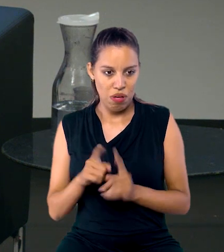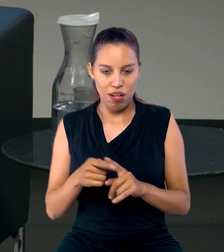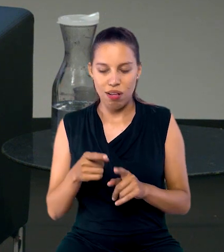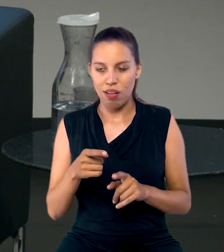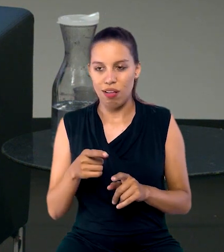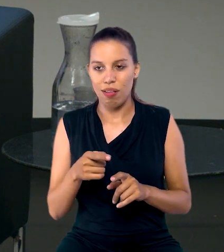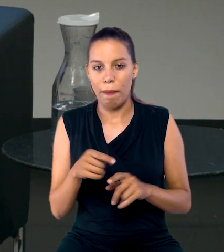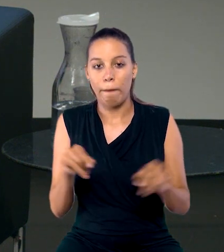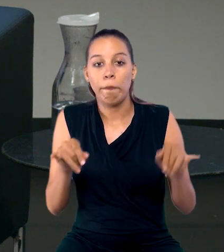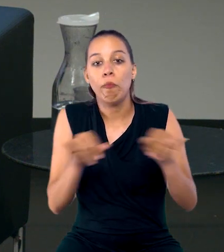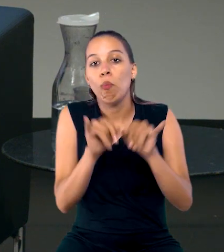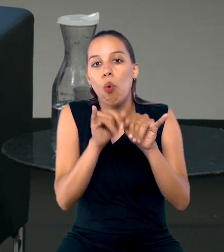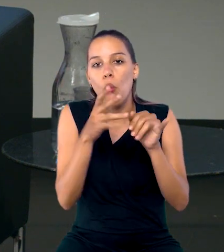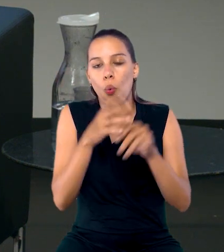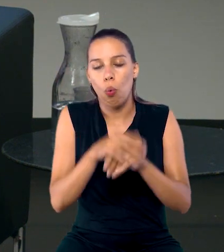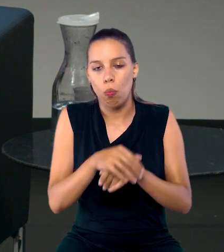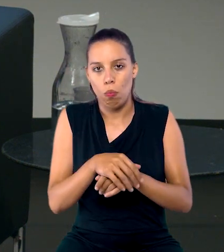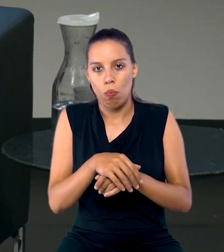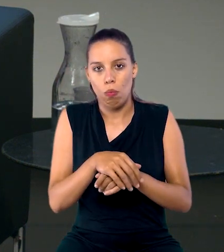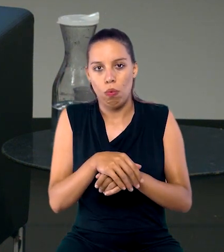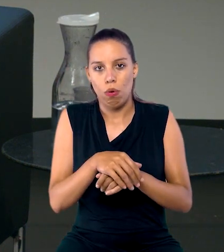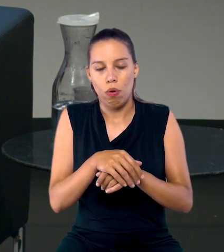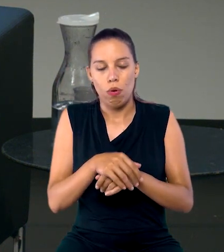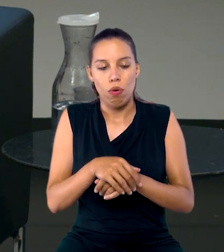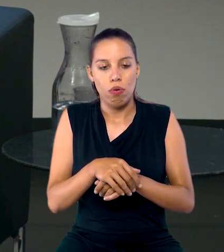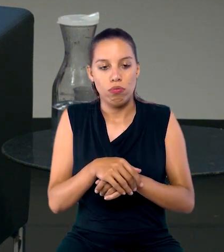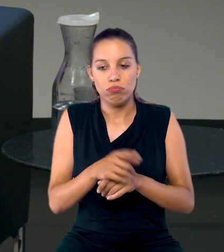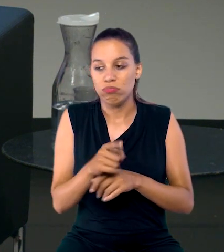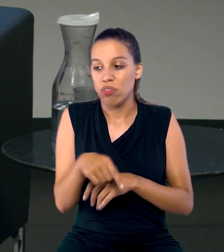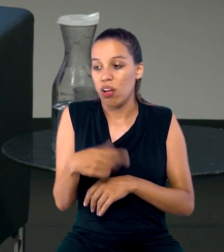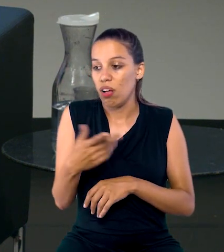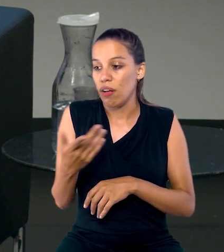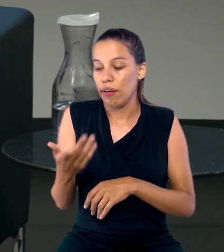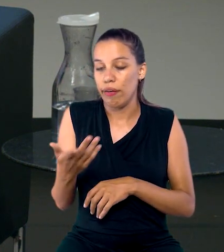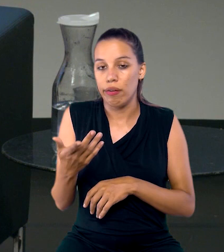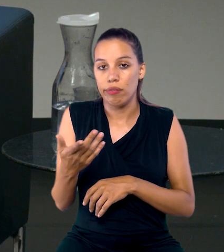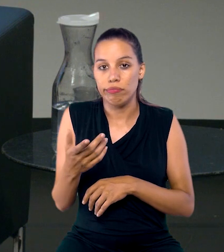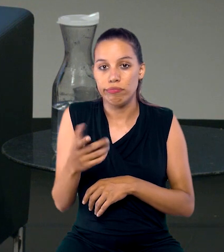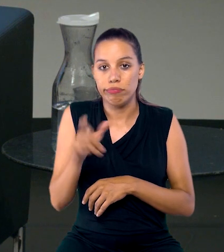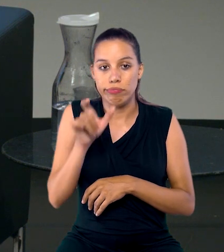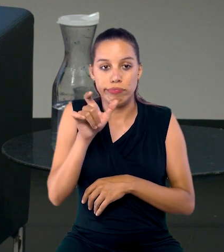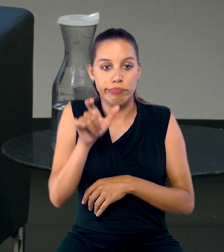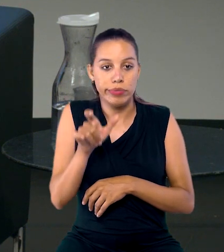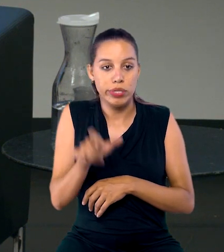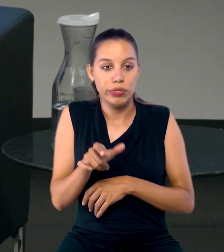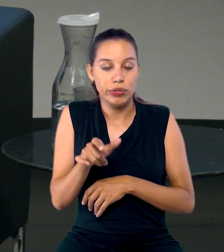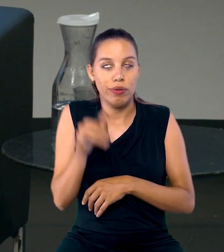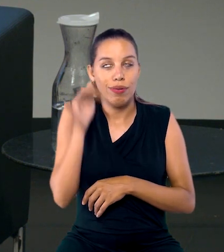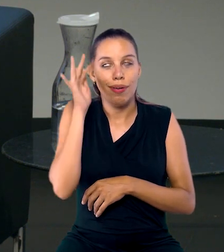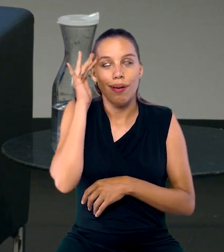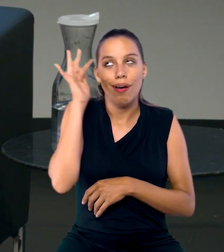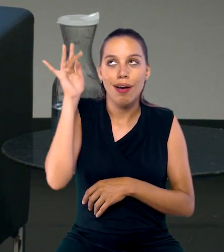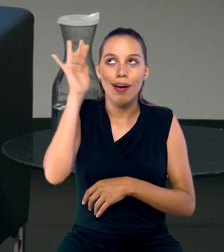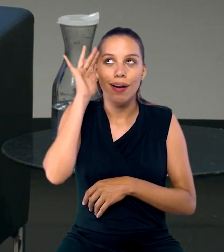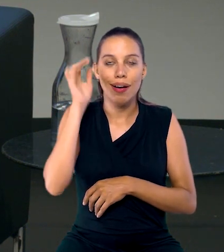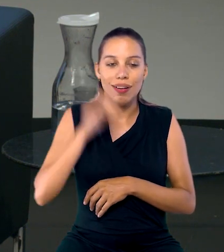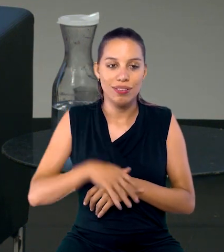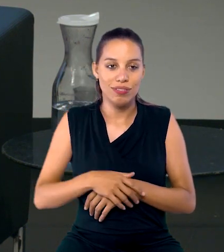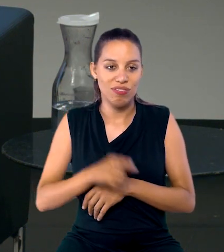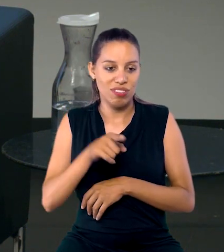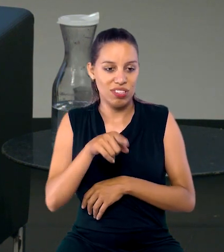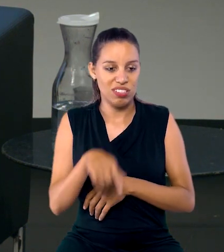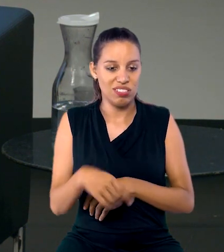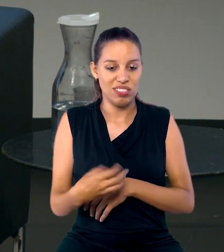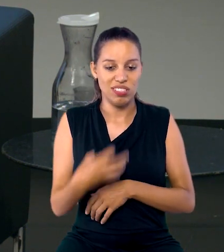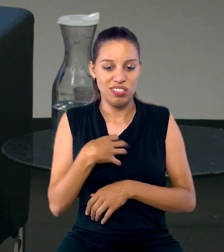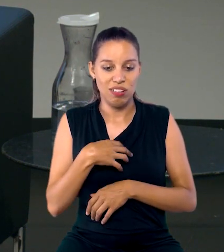iludido. Porque é o que a Geni estava falando de fake news. Tu só se sente um